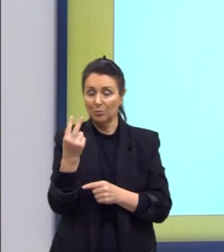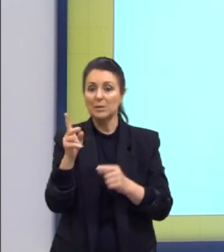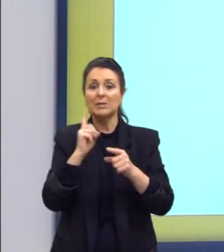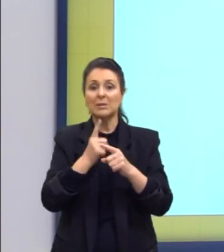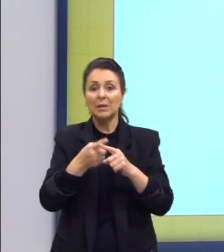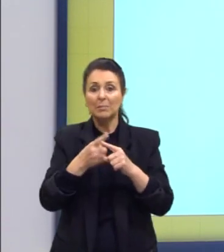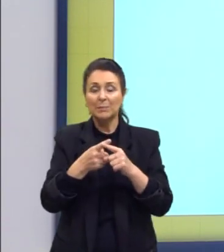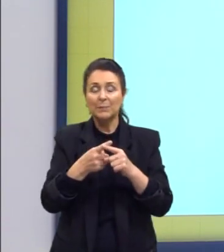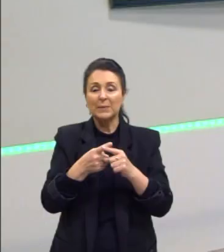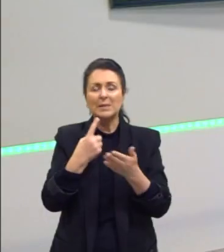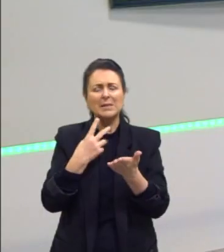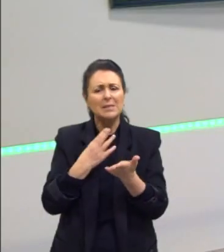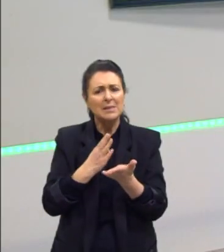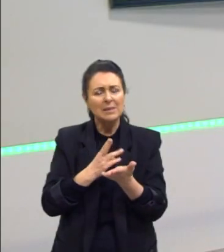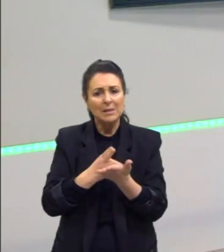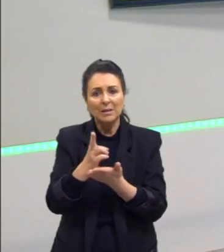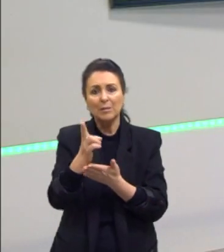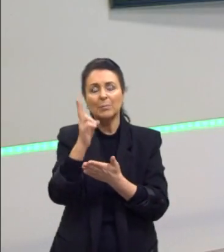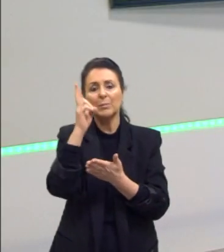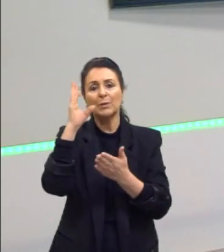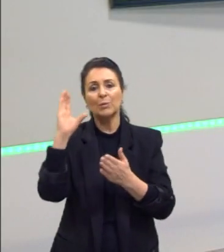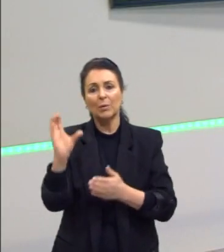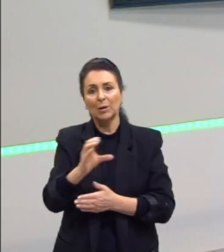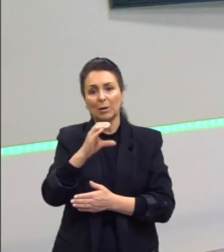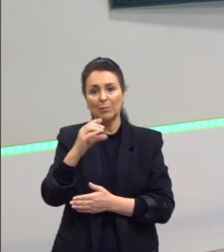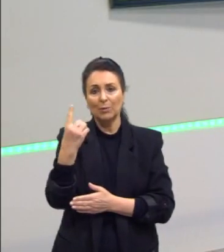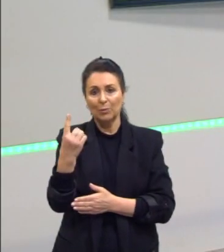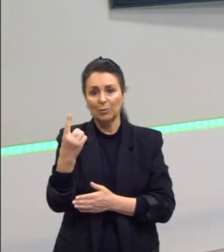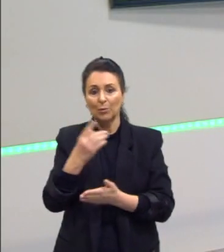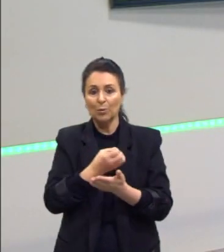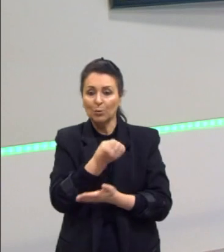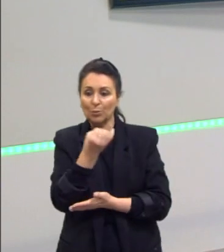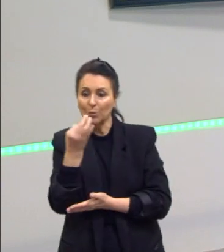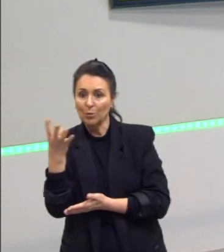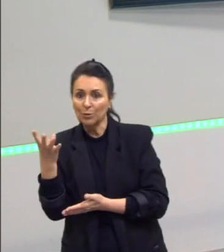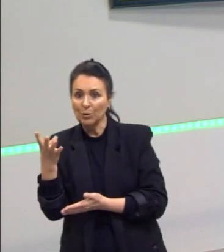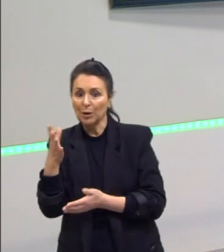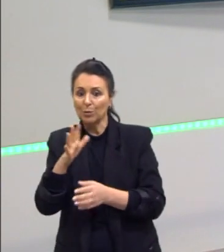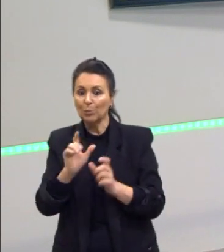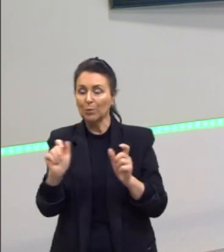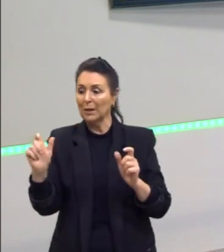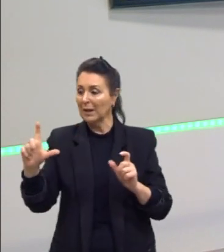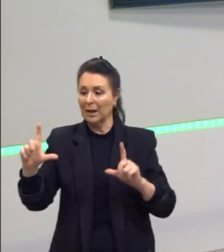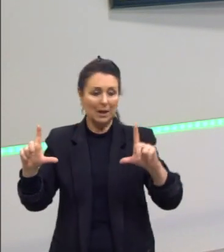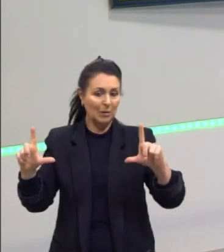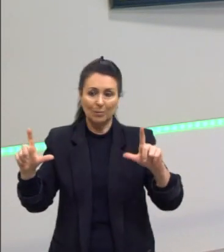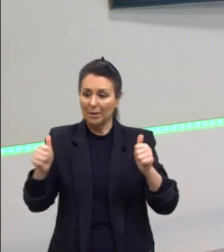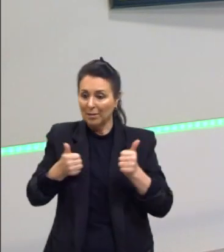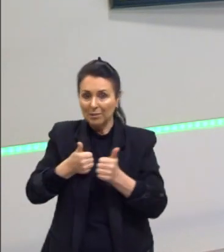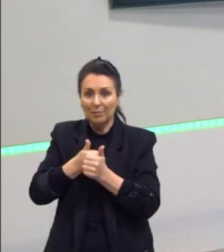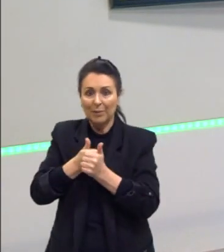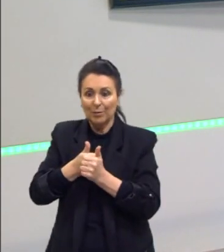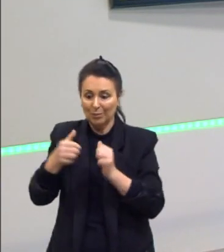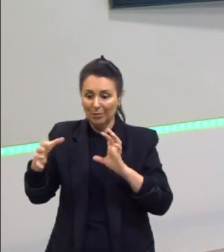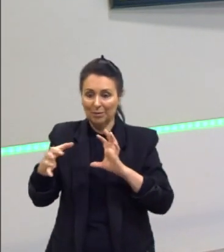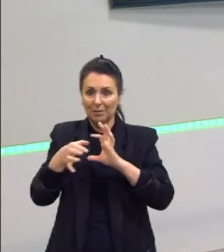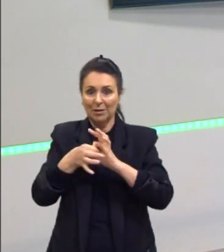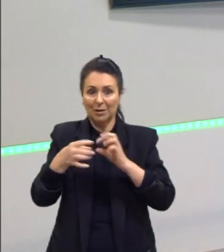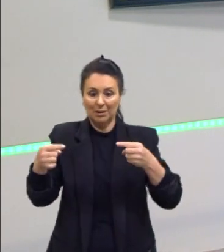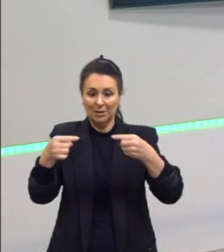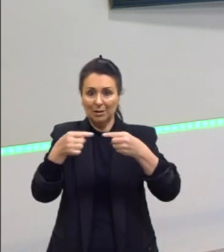carbono porque eu começo a contar do lado mais próximo da minha dupla ligação então precisa sinalizar e ao estado a ligação Porém